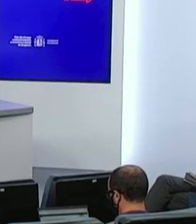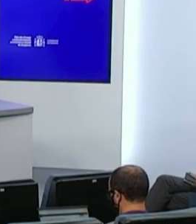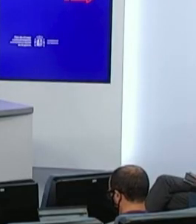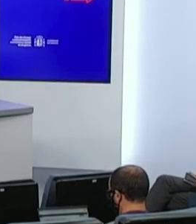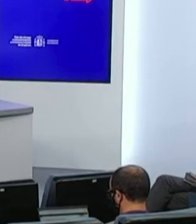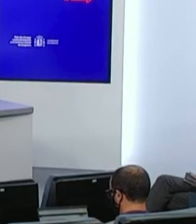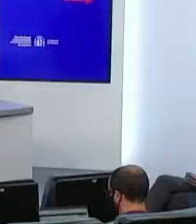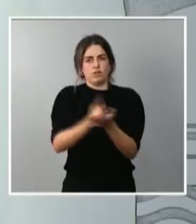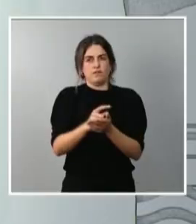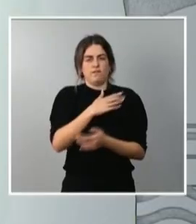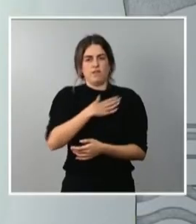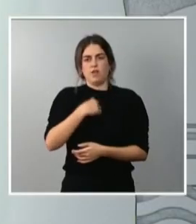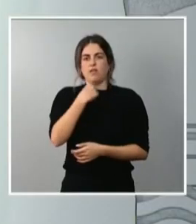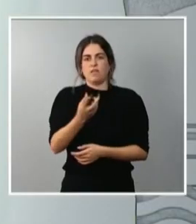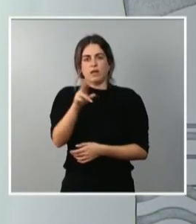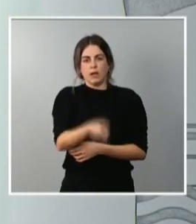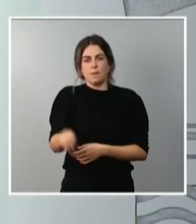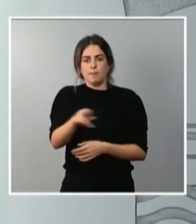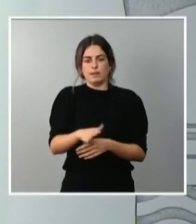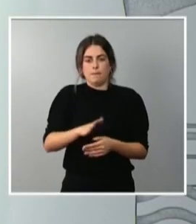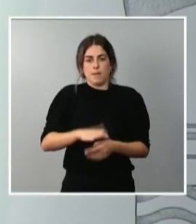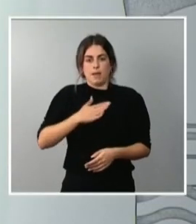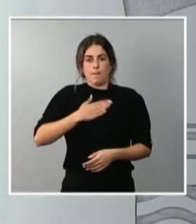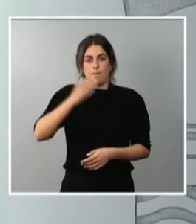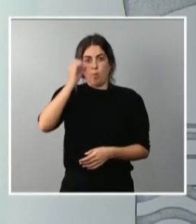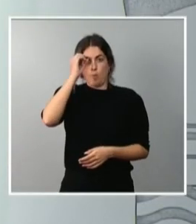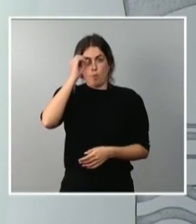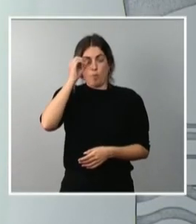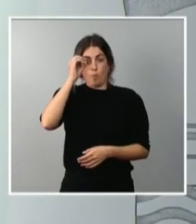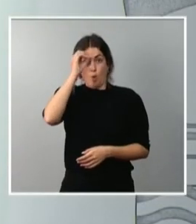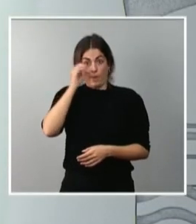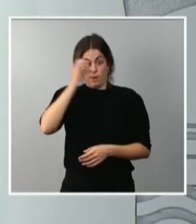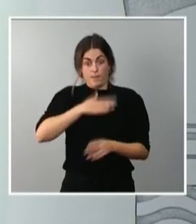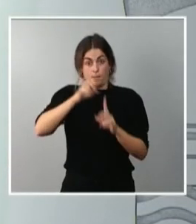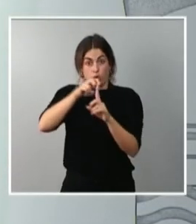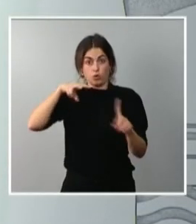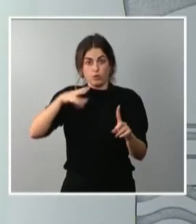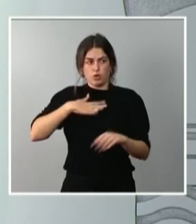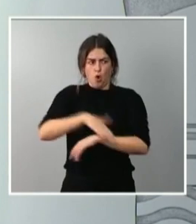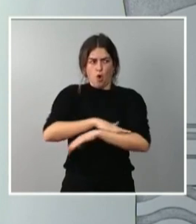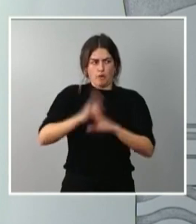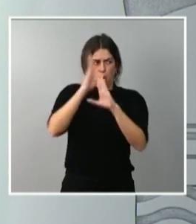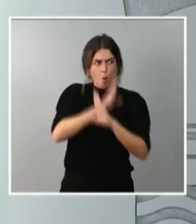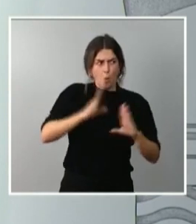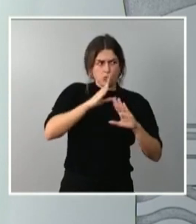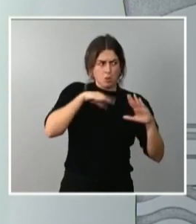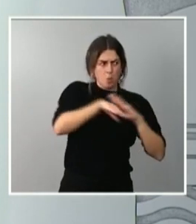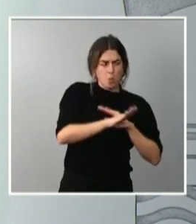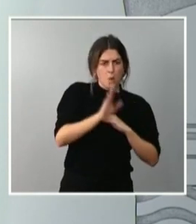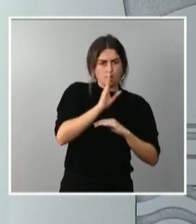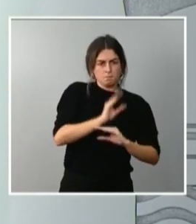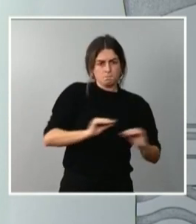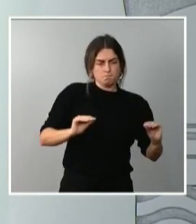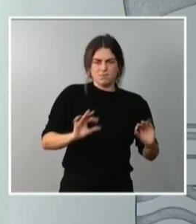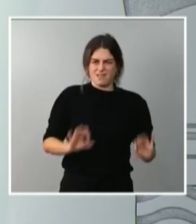espionagem E aí governo o governo não tem nada a esconder absolutamente nada sobre o porta-voz do executivo